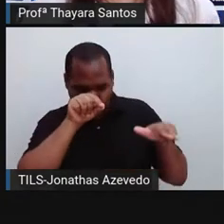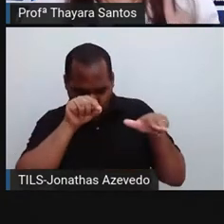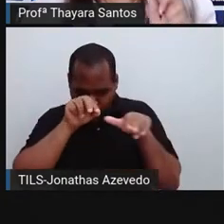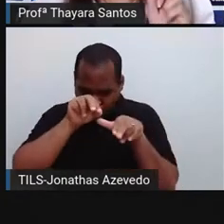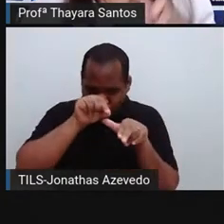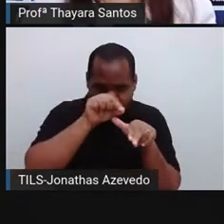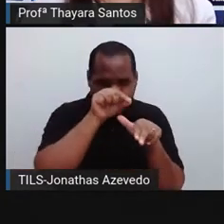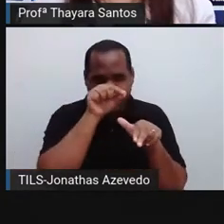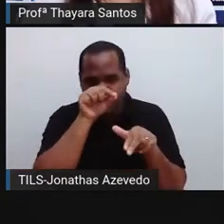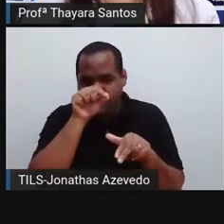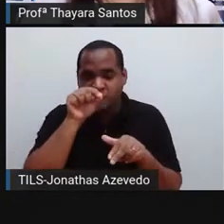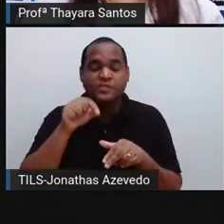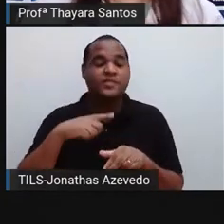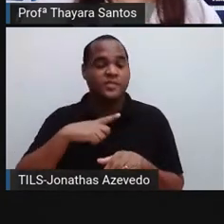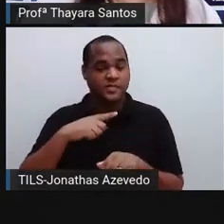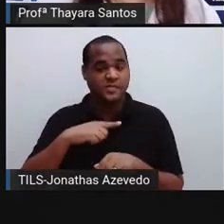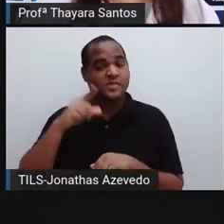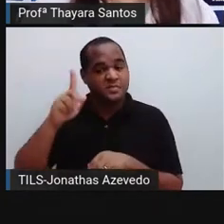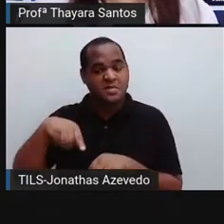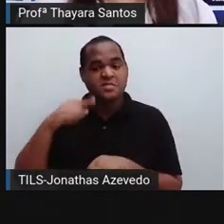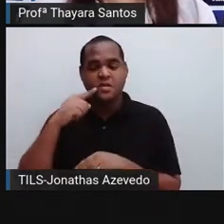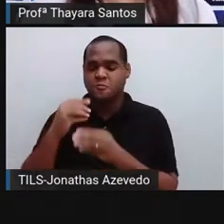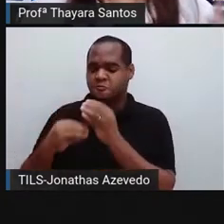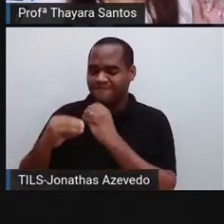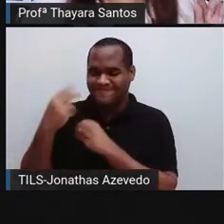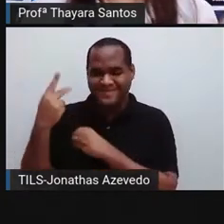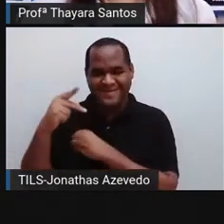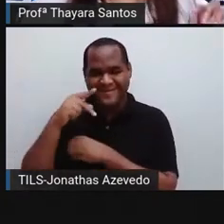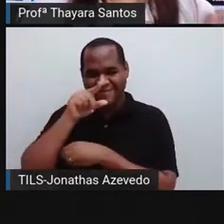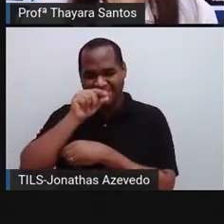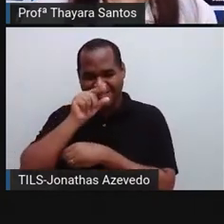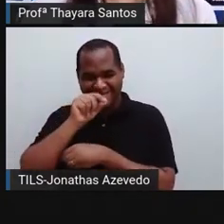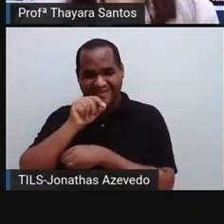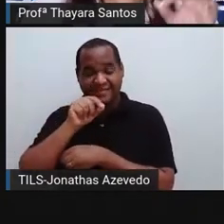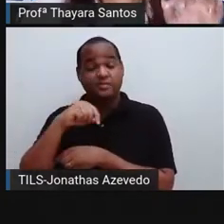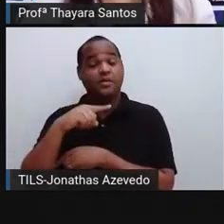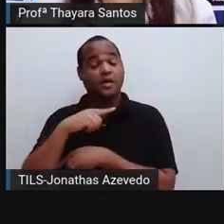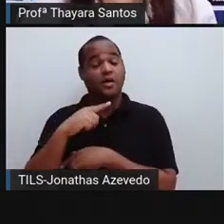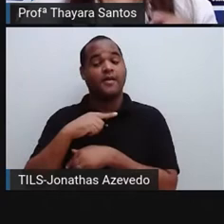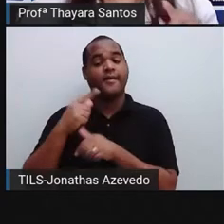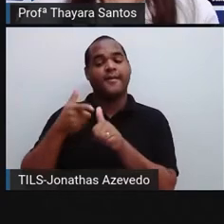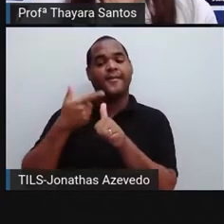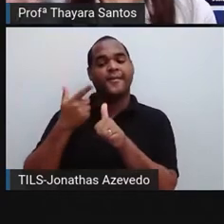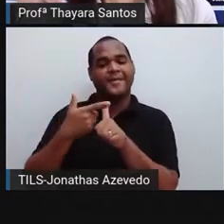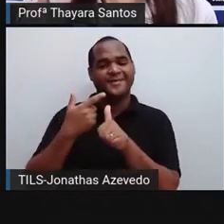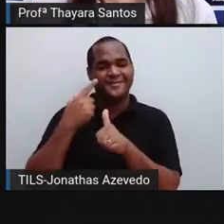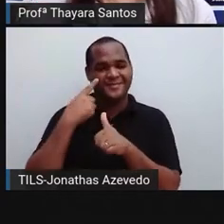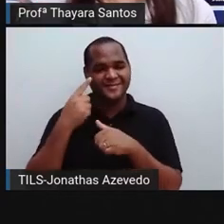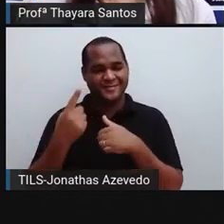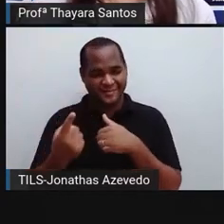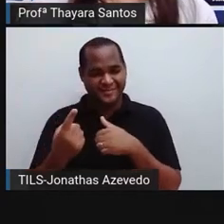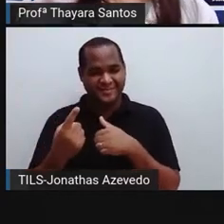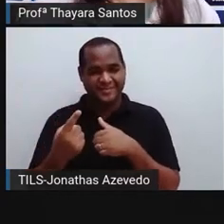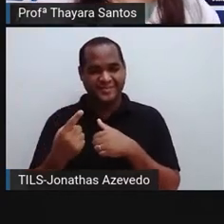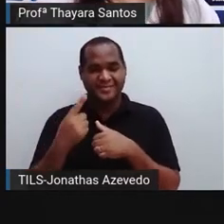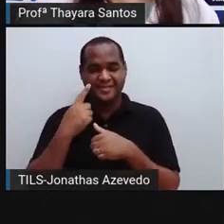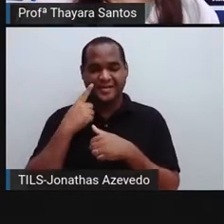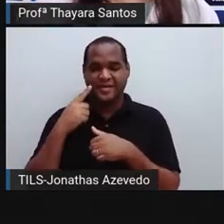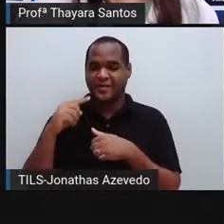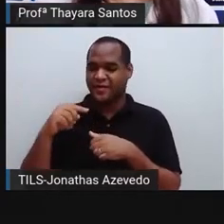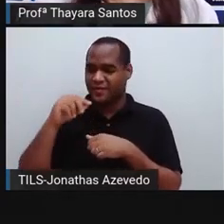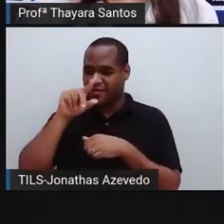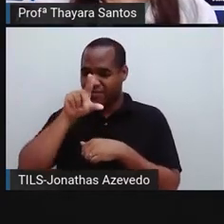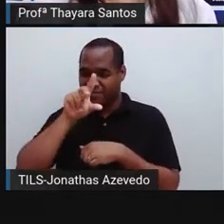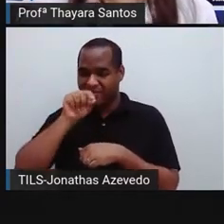vocês. Então, o gavião, ele vai lá e se alimenta daquele pássaro. Então, ele está se alimentando, ó, o gavião foi lá e se alimentou do